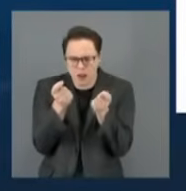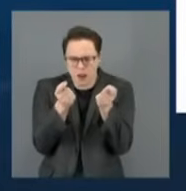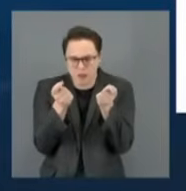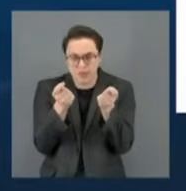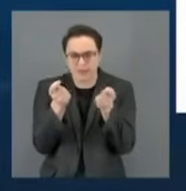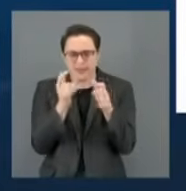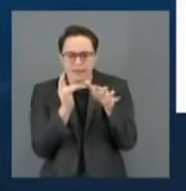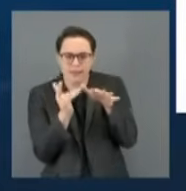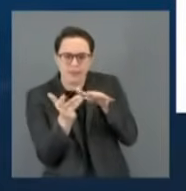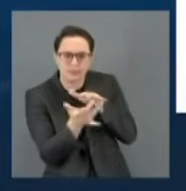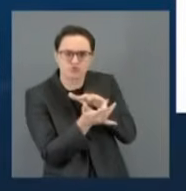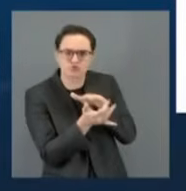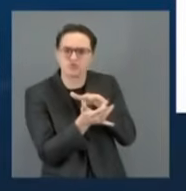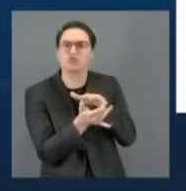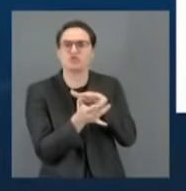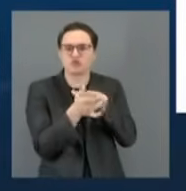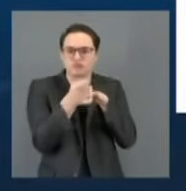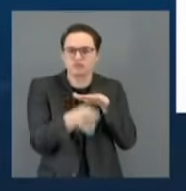sociais de qualquer maneira.